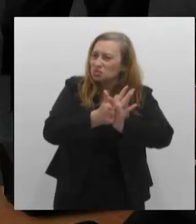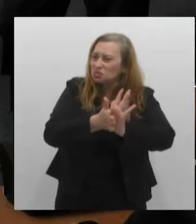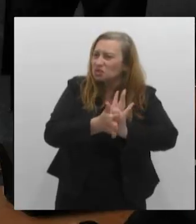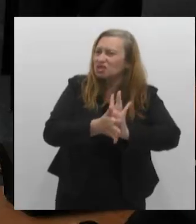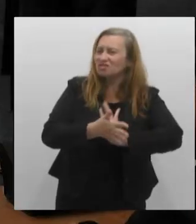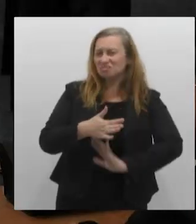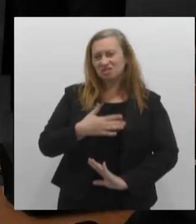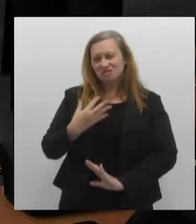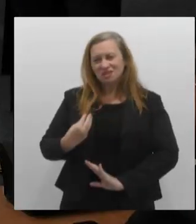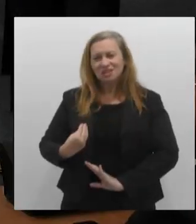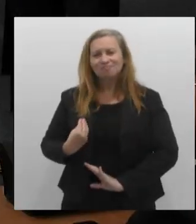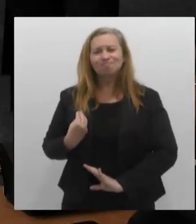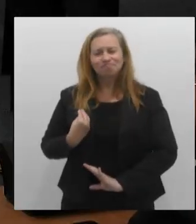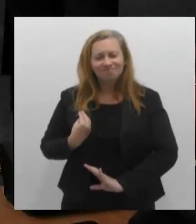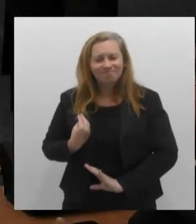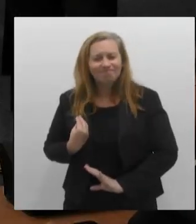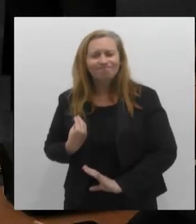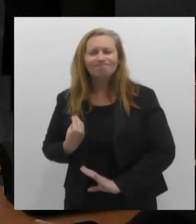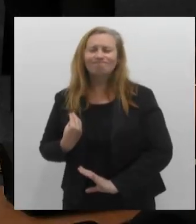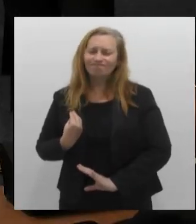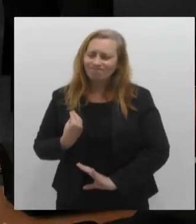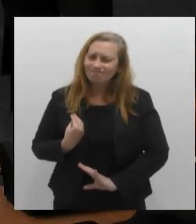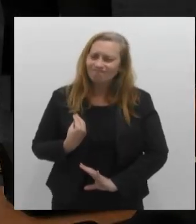meu viver.